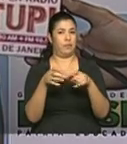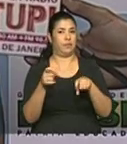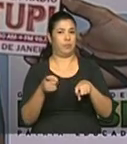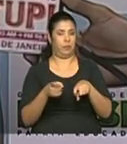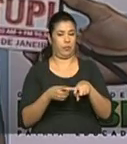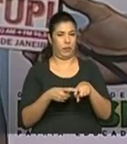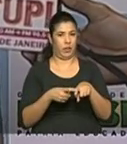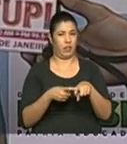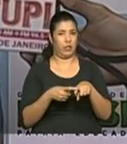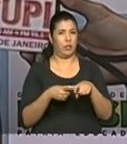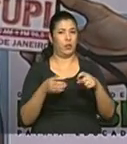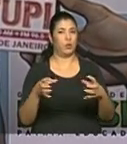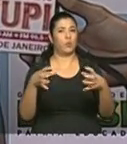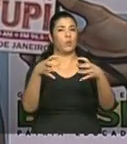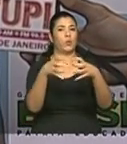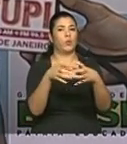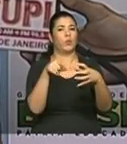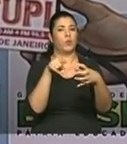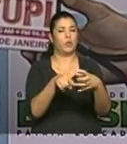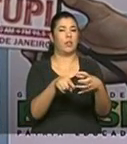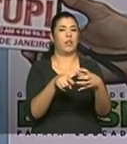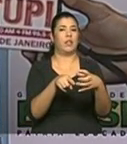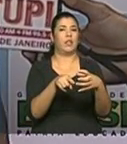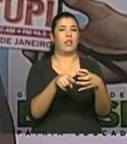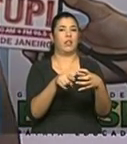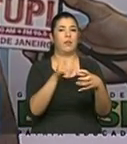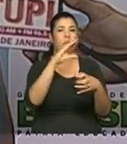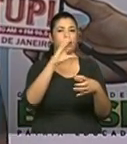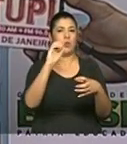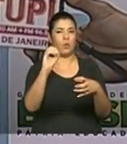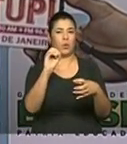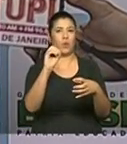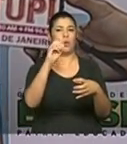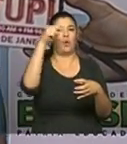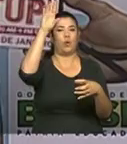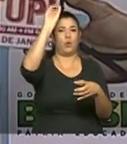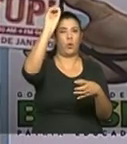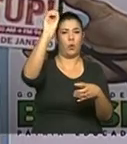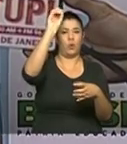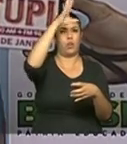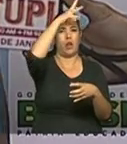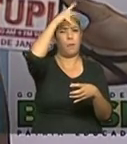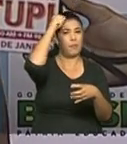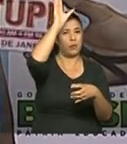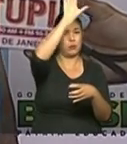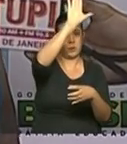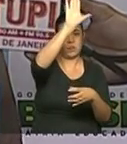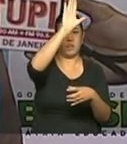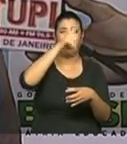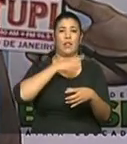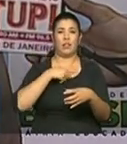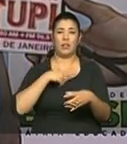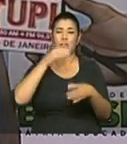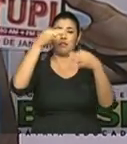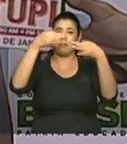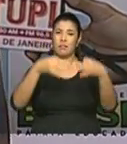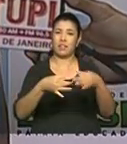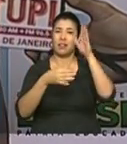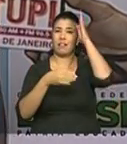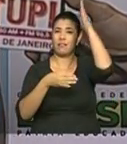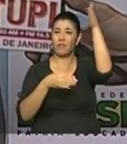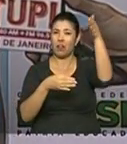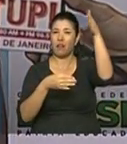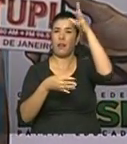médicos começam a compor essas equipes por todo o Centro-Oeste, por todo o Norte, por toda a Amazônia Legal, e foi exatamente a região